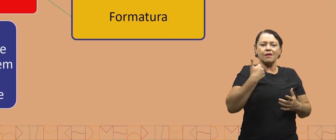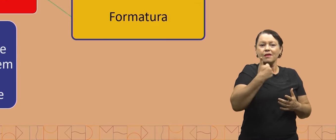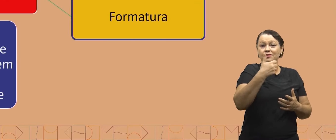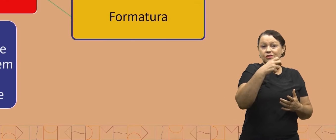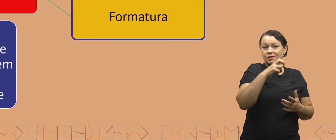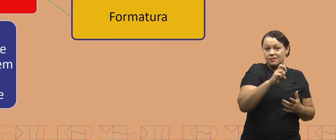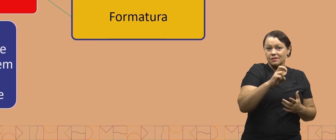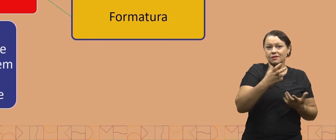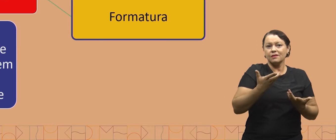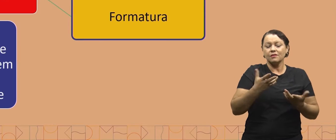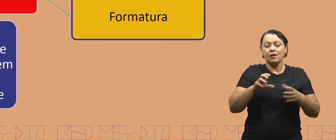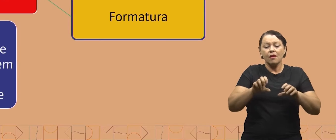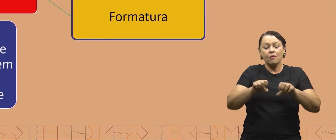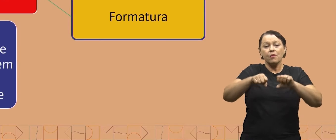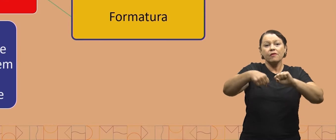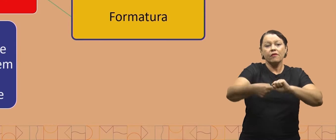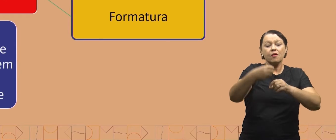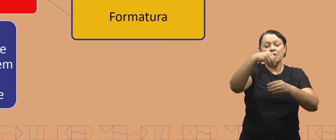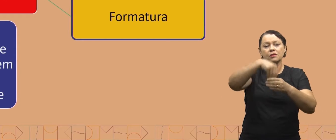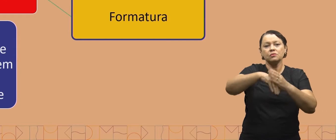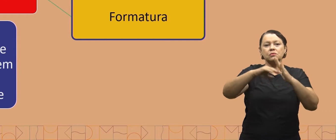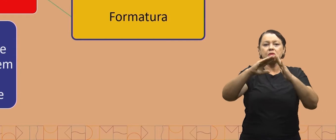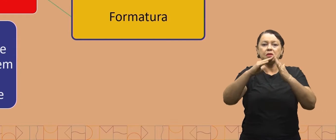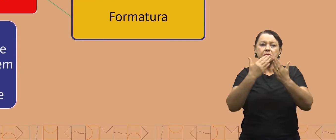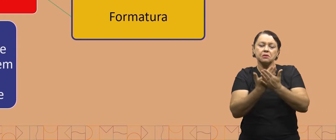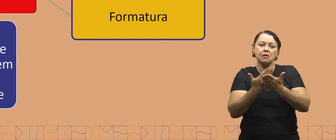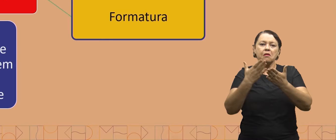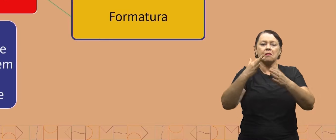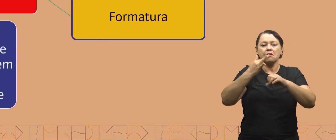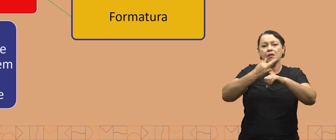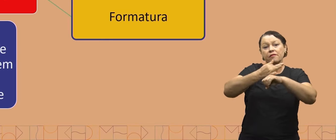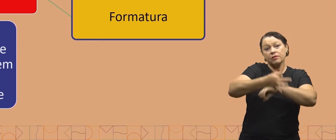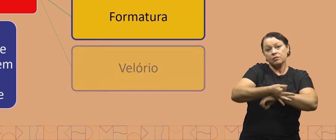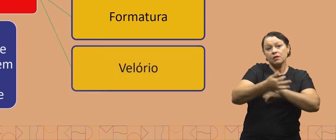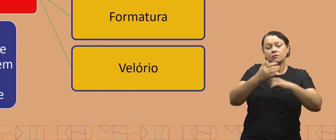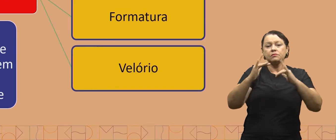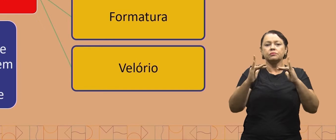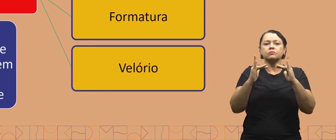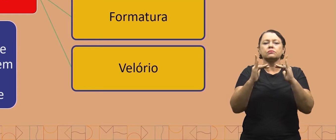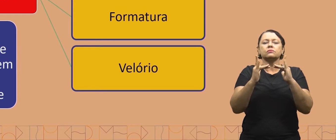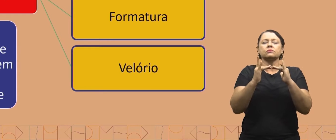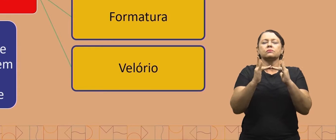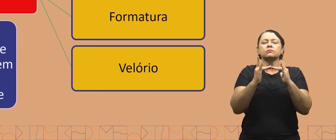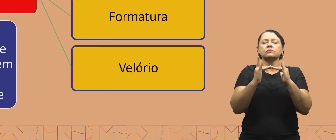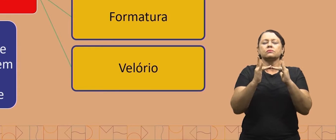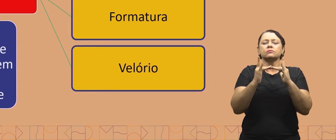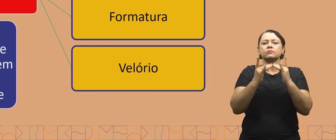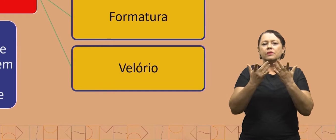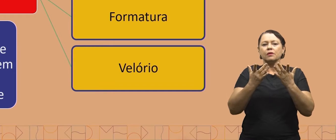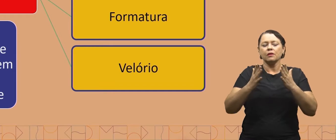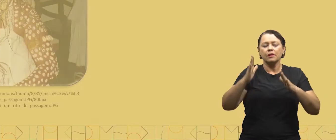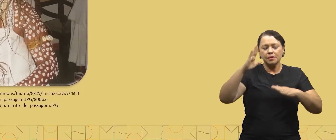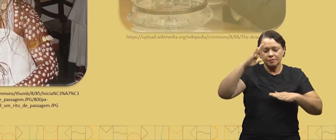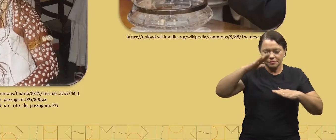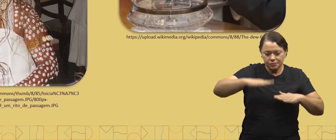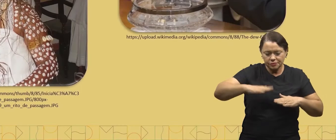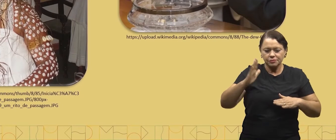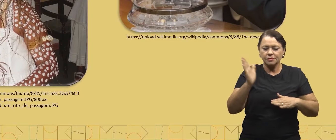uma formatura da escola, da faculdade ou de algum curso, um velório quando se homenageia um falecido.